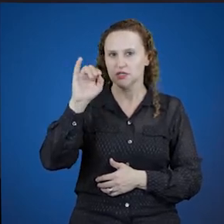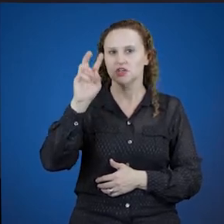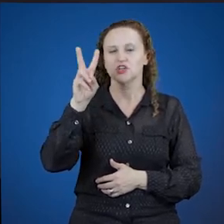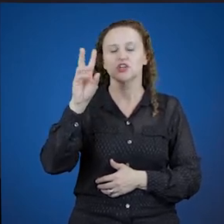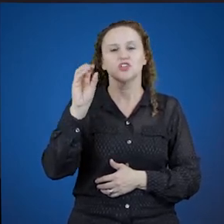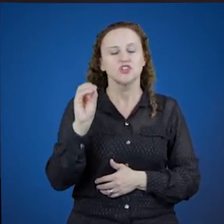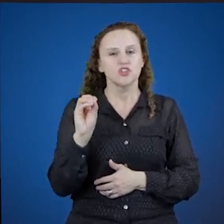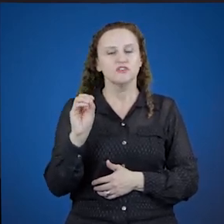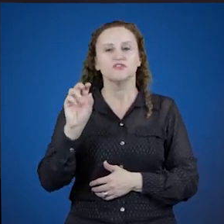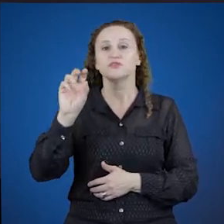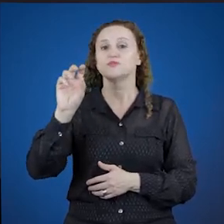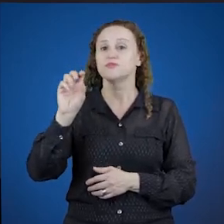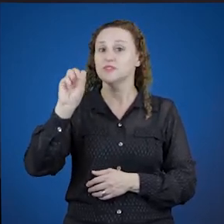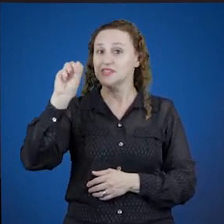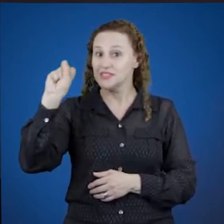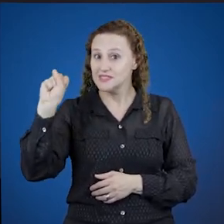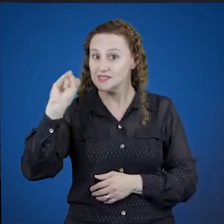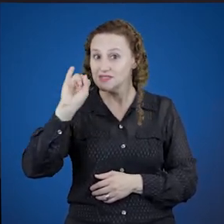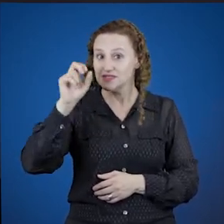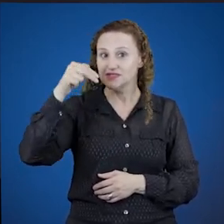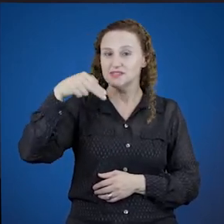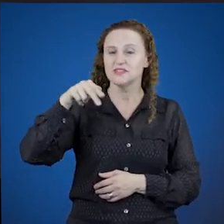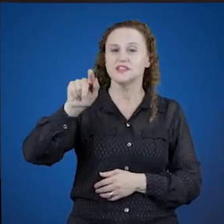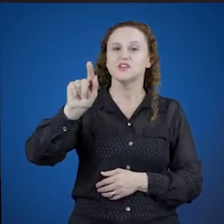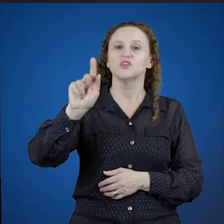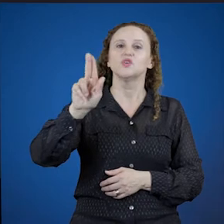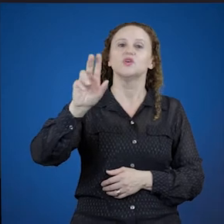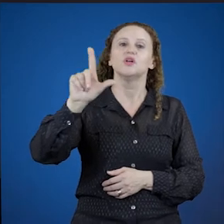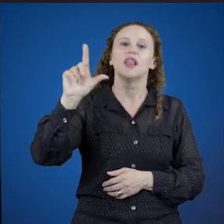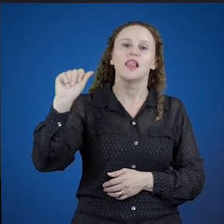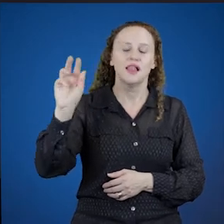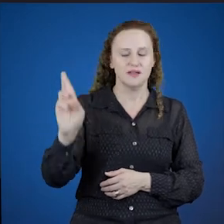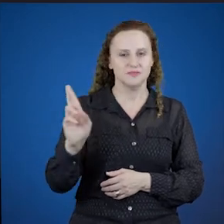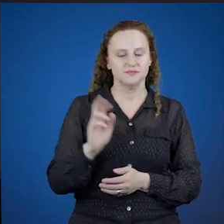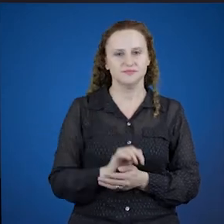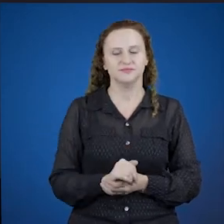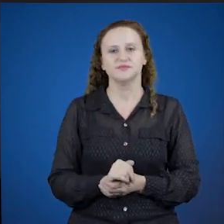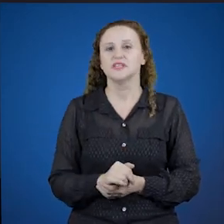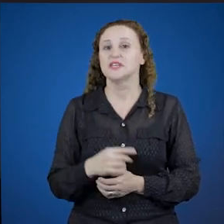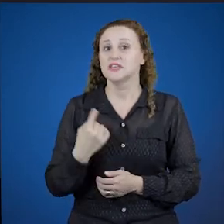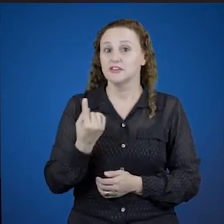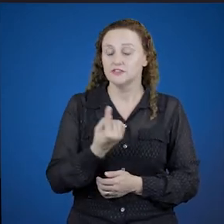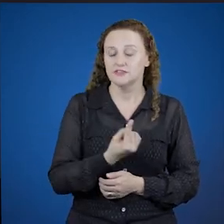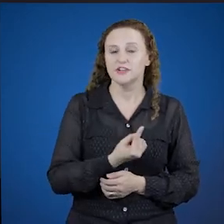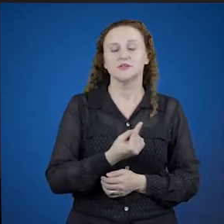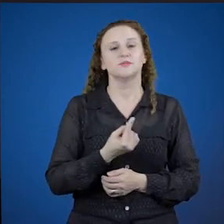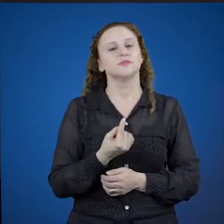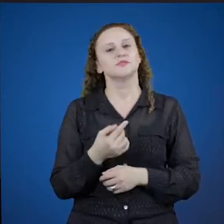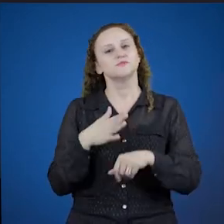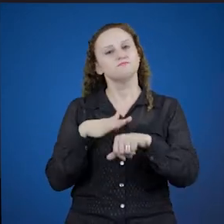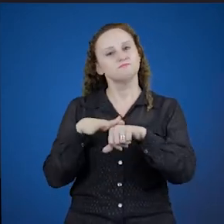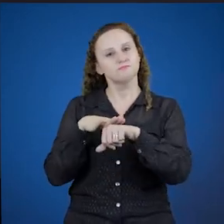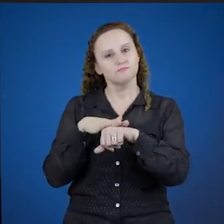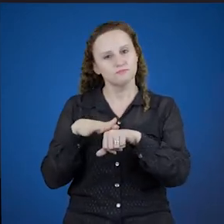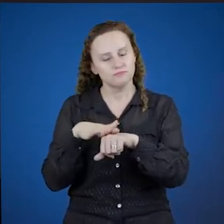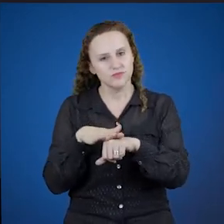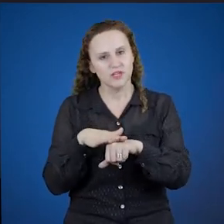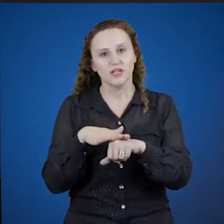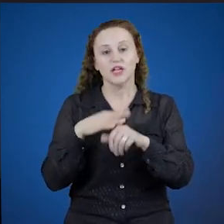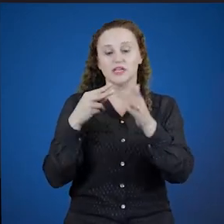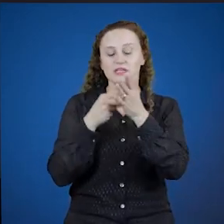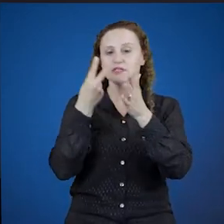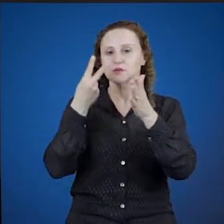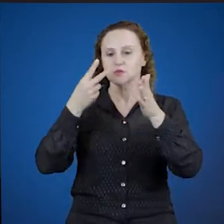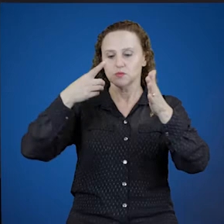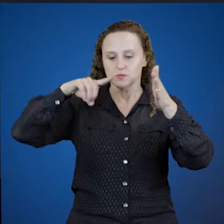nominativo singular já pode terminar de 4 maneiras diferentes que trataremos então disso no momento